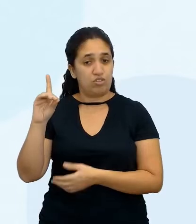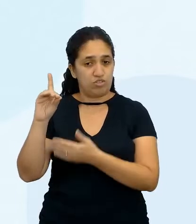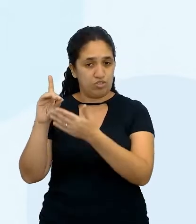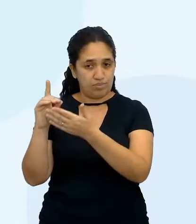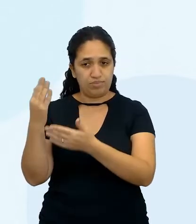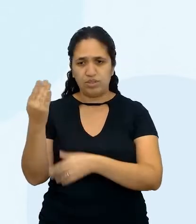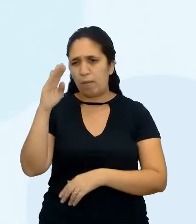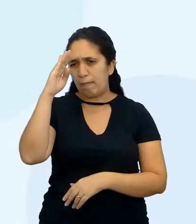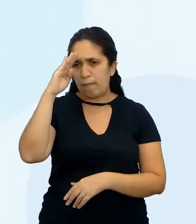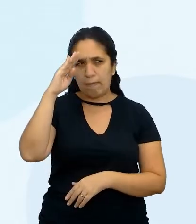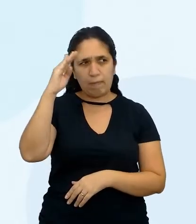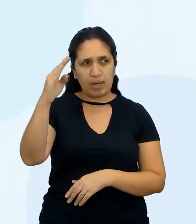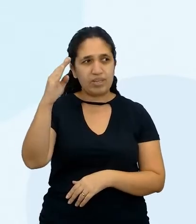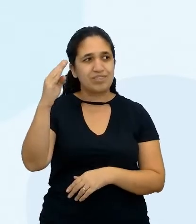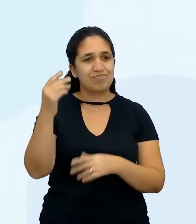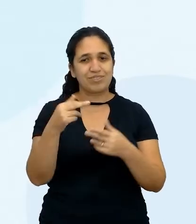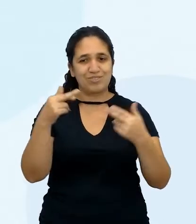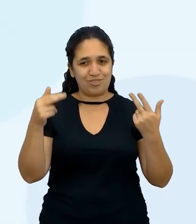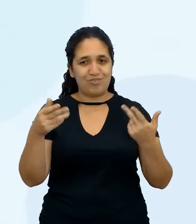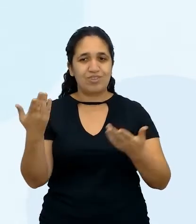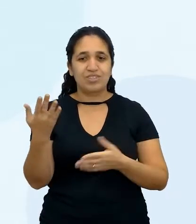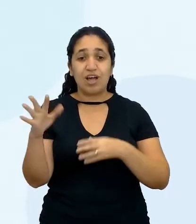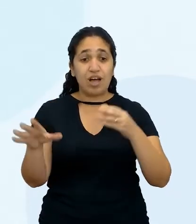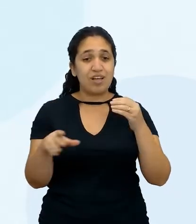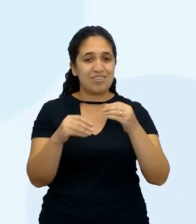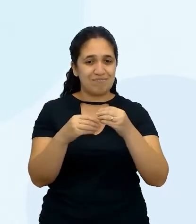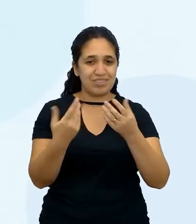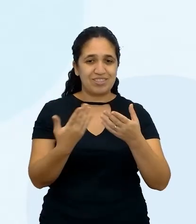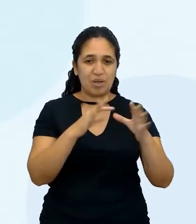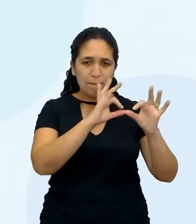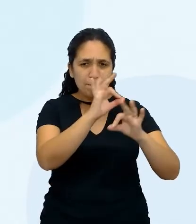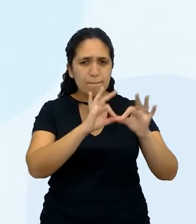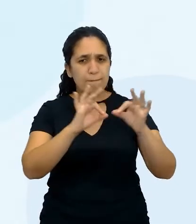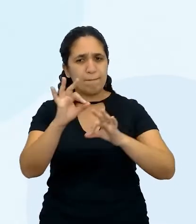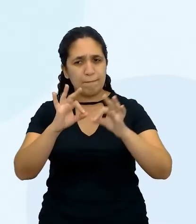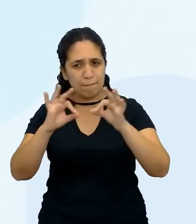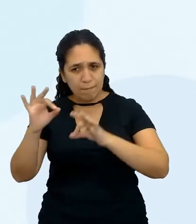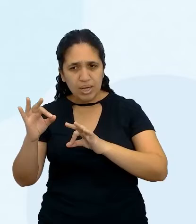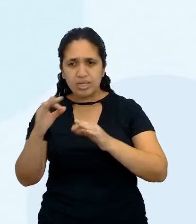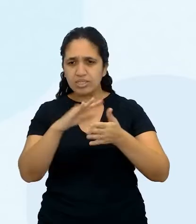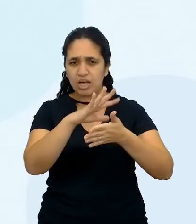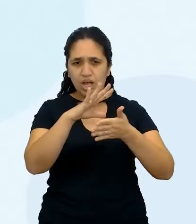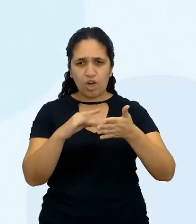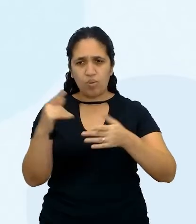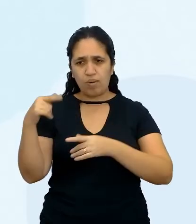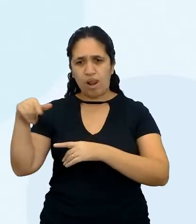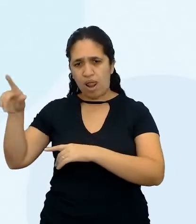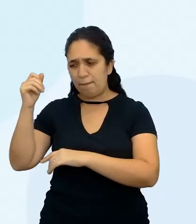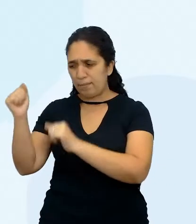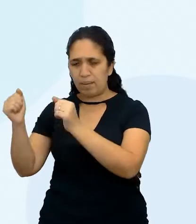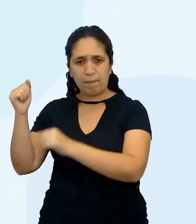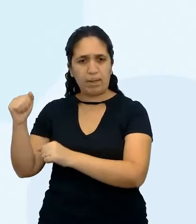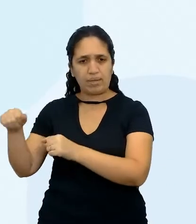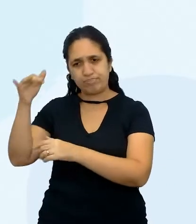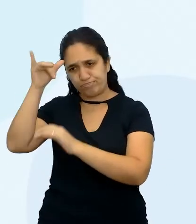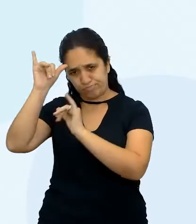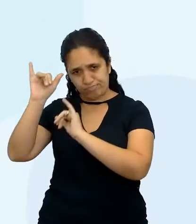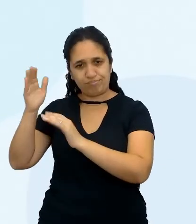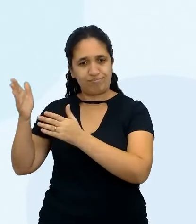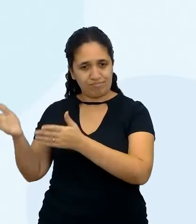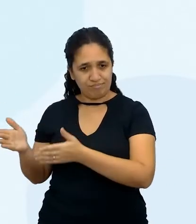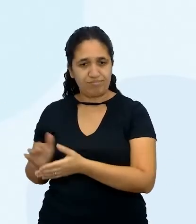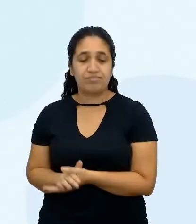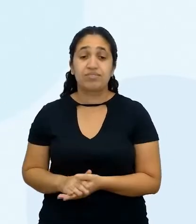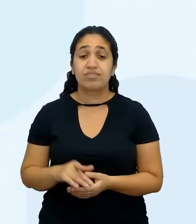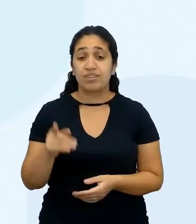suas principais inovações foi a implementação da linha de montagem, supostamente copiada dos matadouros de Chicago.